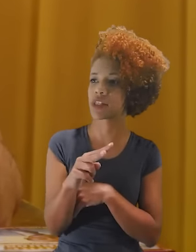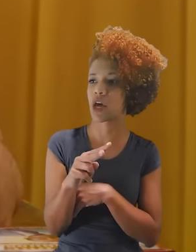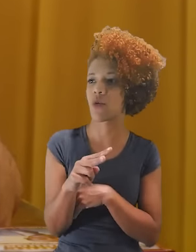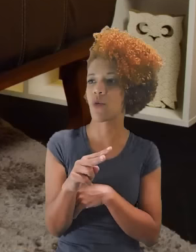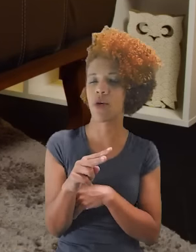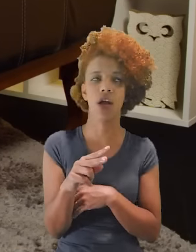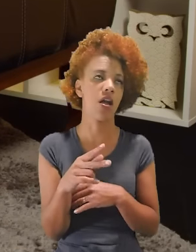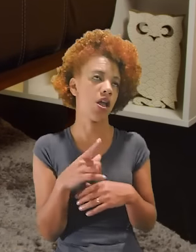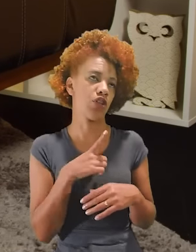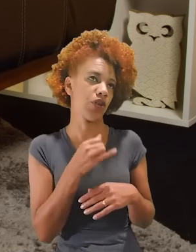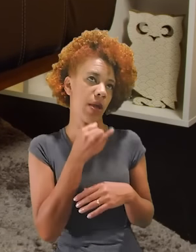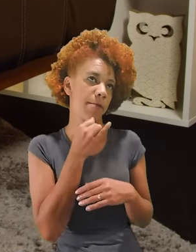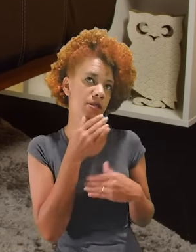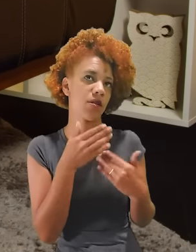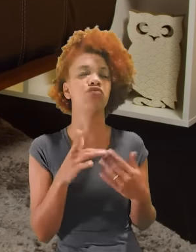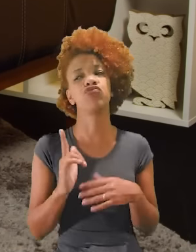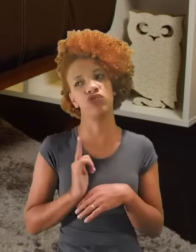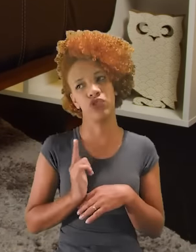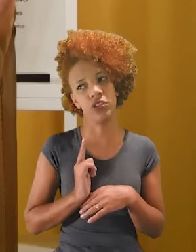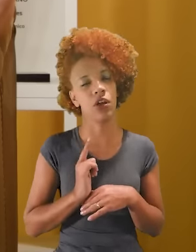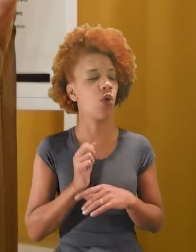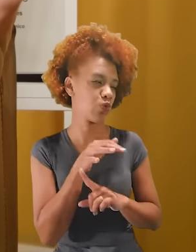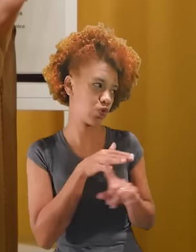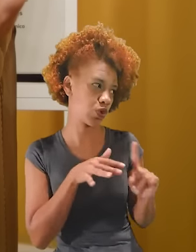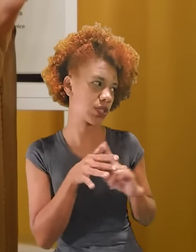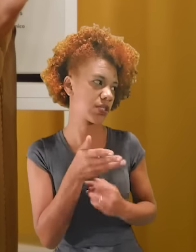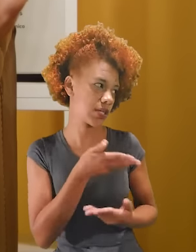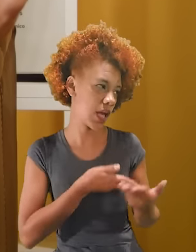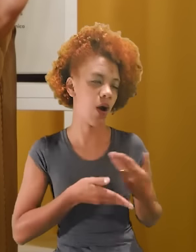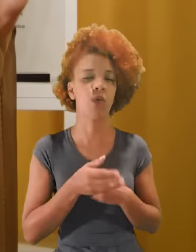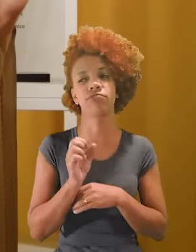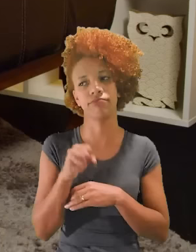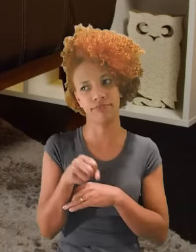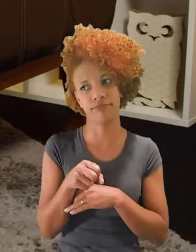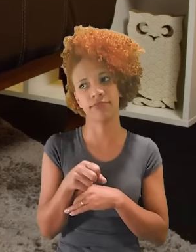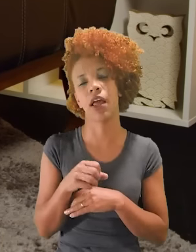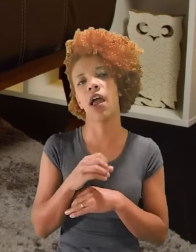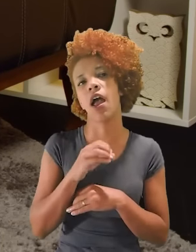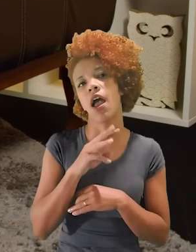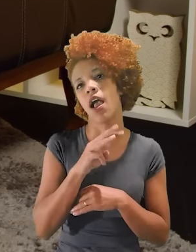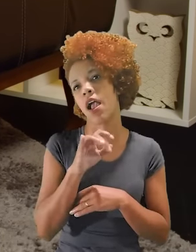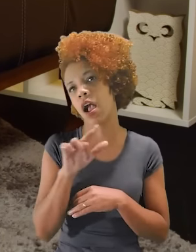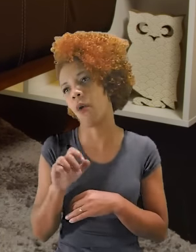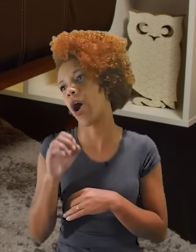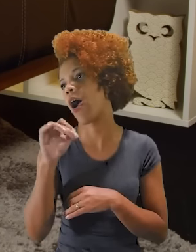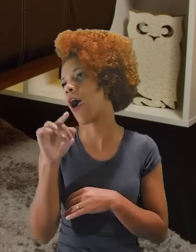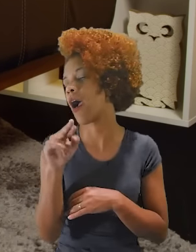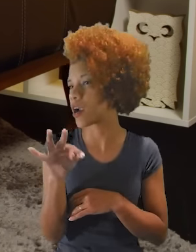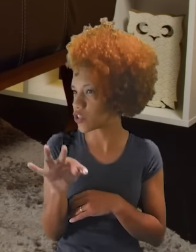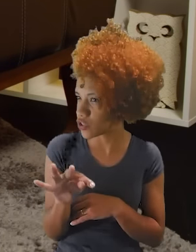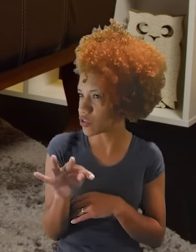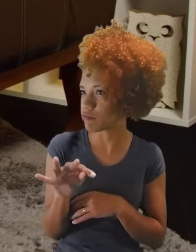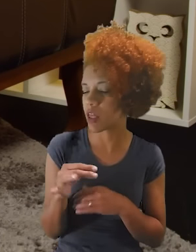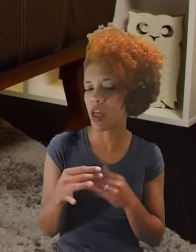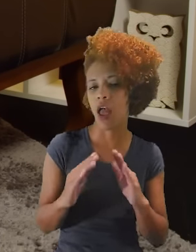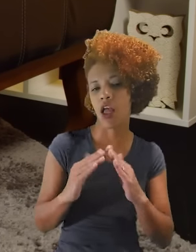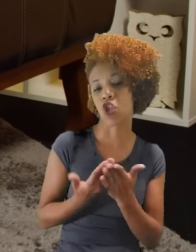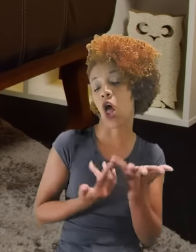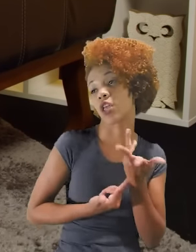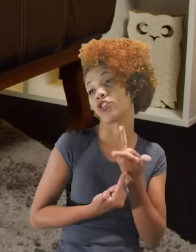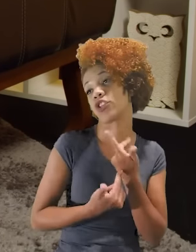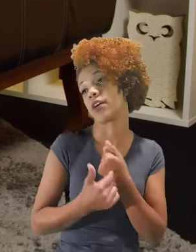Assim, ele tinha mesmo. Ele tinha um lado social, né? Muito grande. Tanto que a CORTES, poucas pessoas sabem, cara. A CORTES é a maior escola